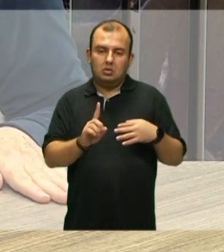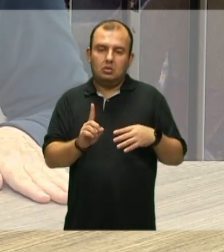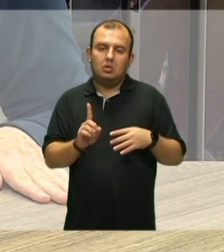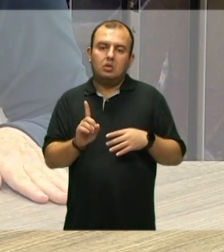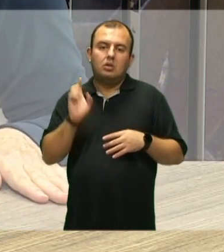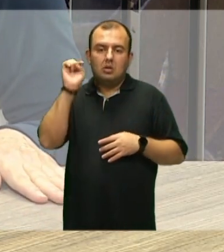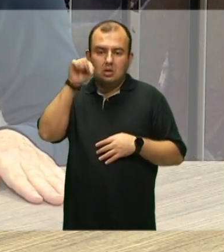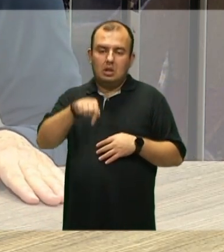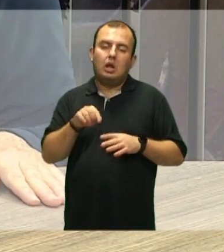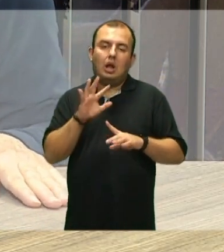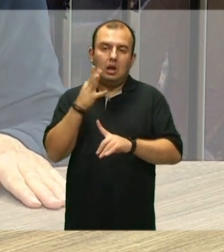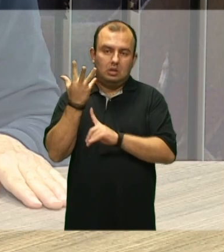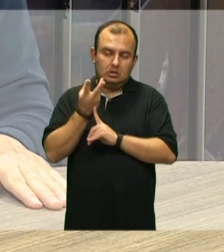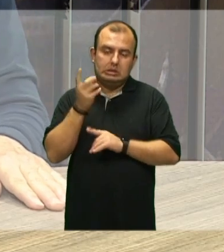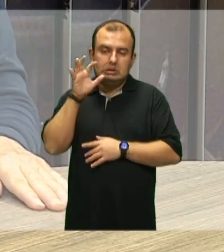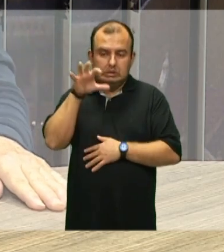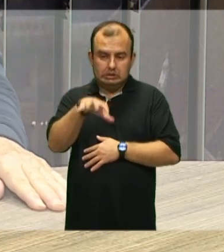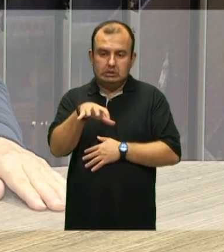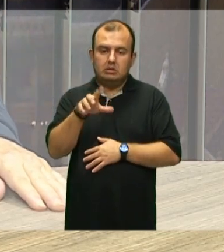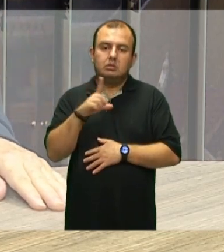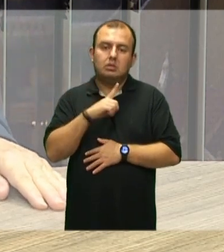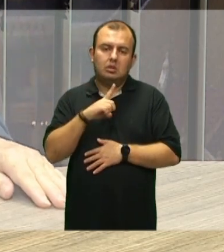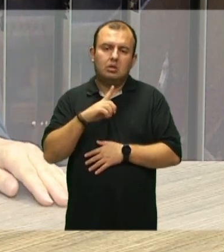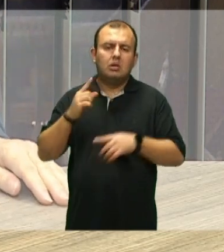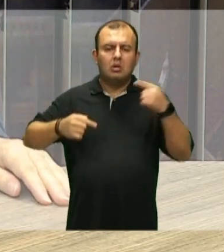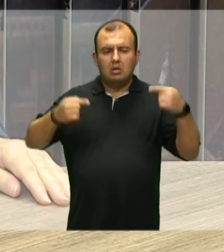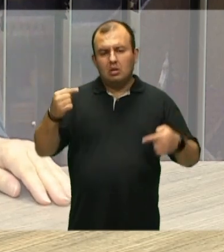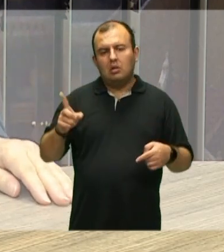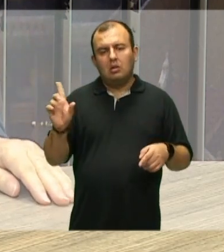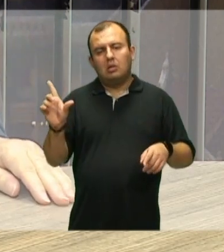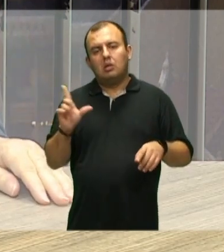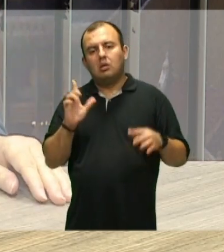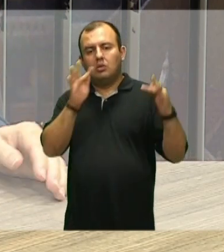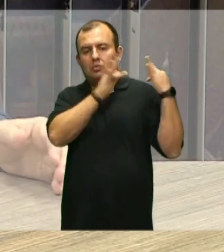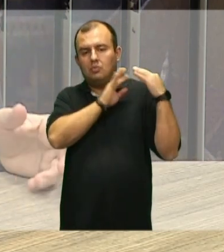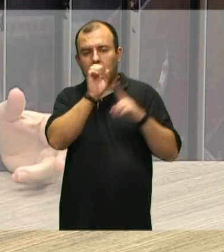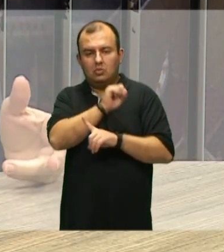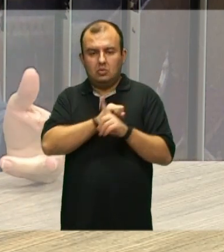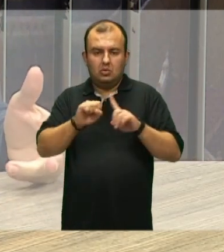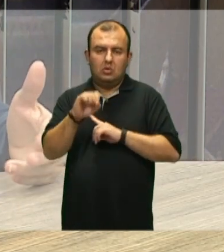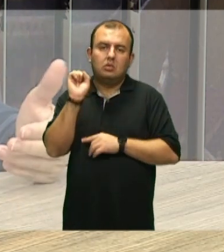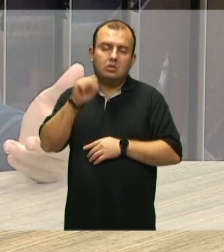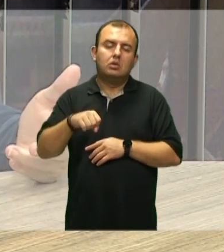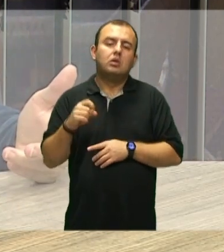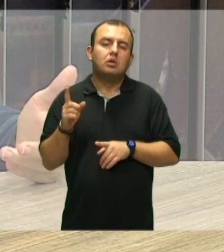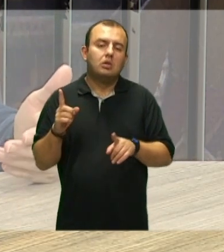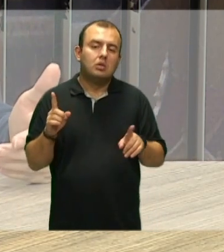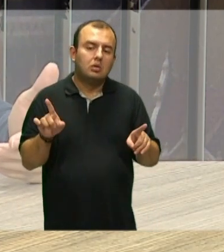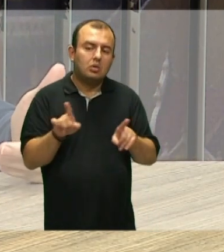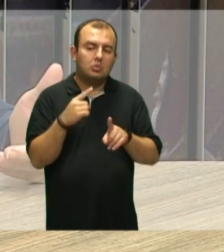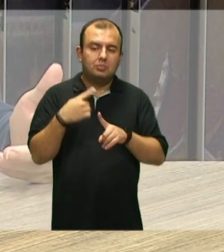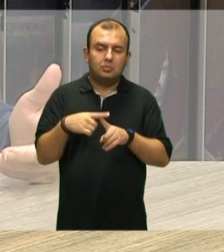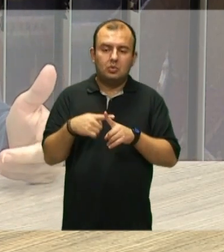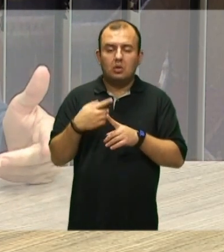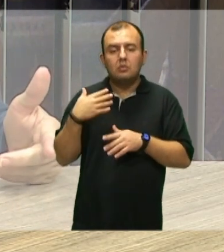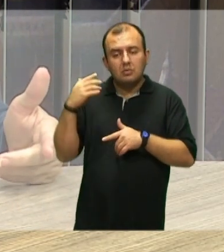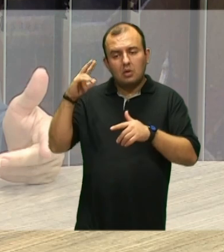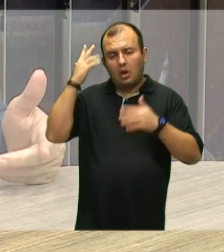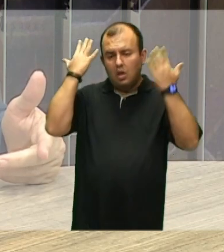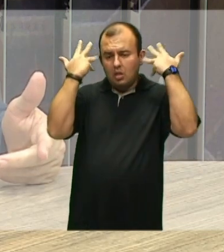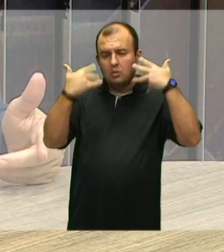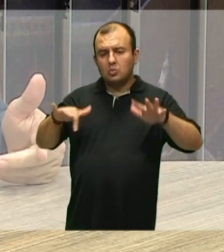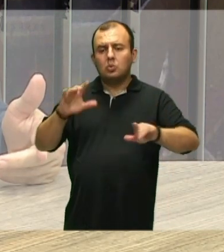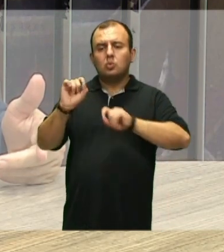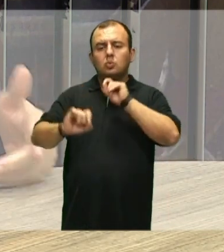si mesma, né? Há controvérsias, as pessoas, mas ela tem que ter uma função social, sim, porque ela vai acabar que,